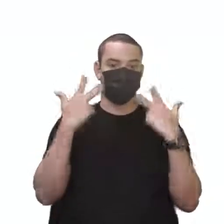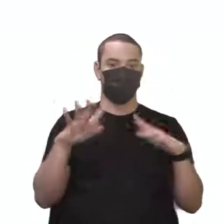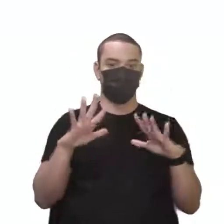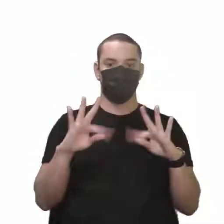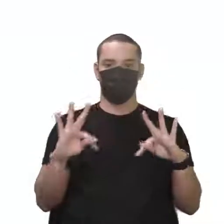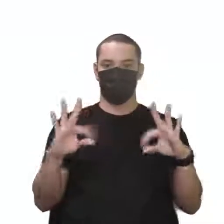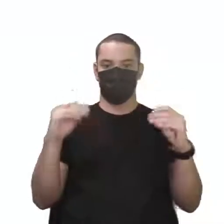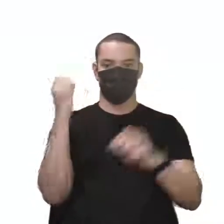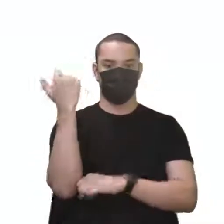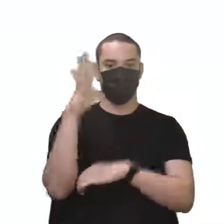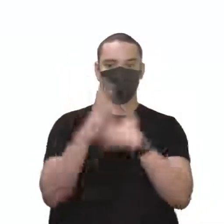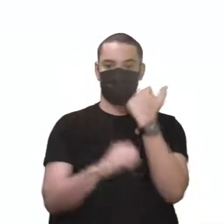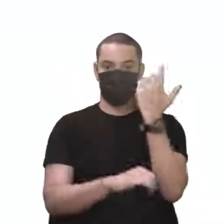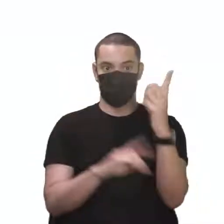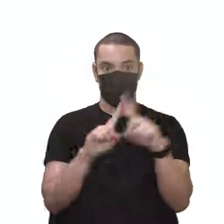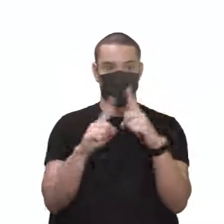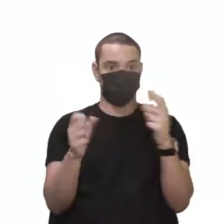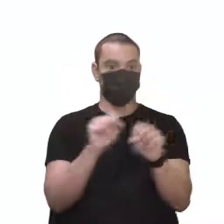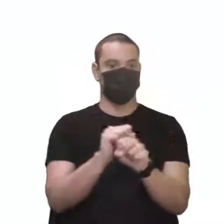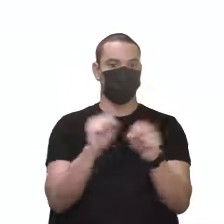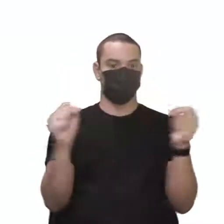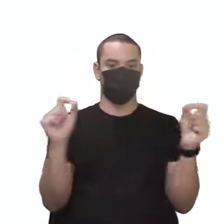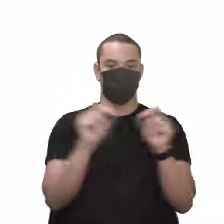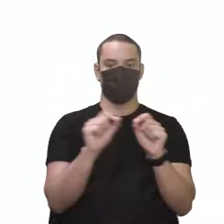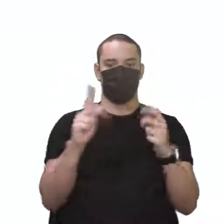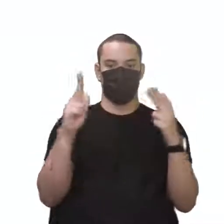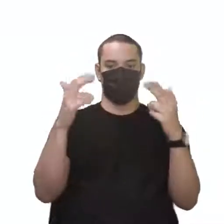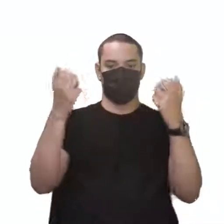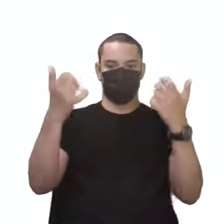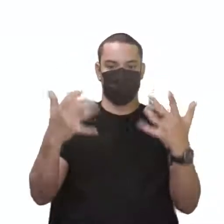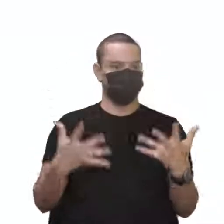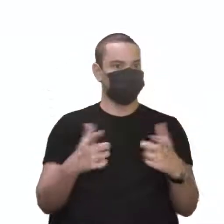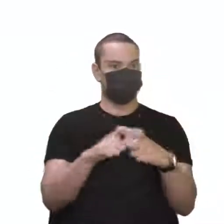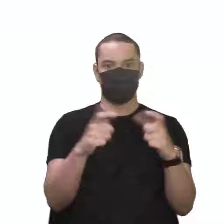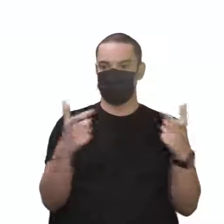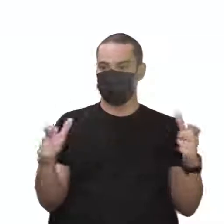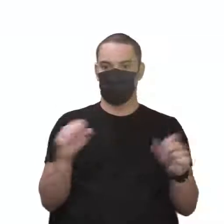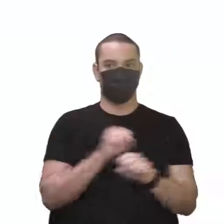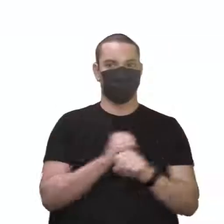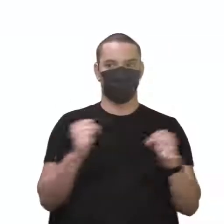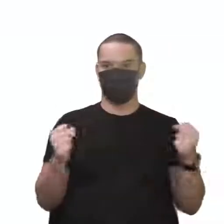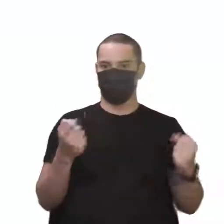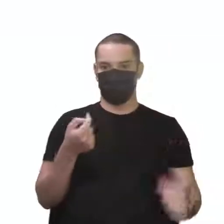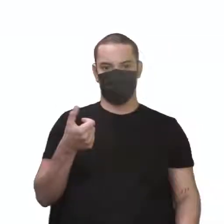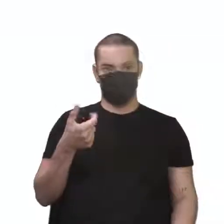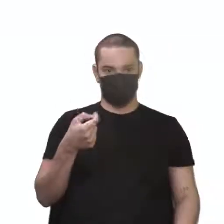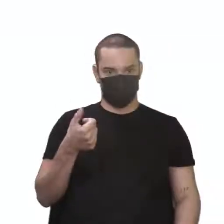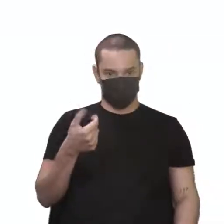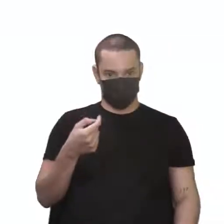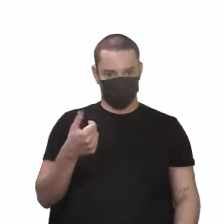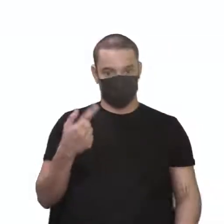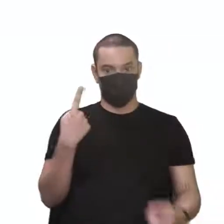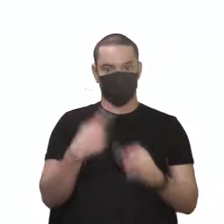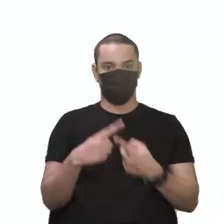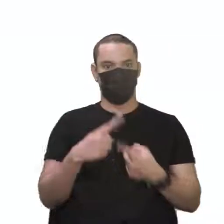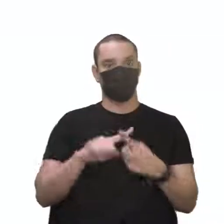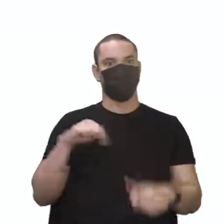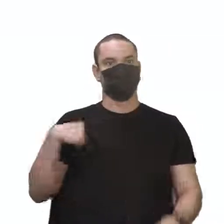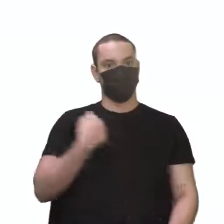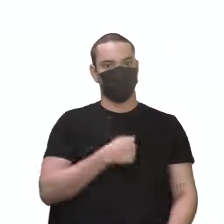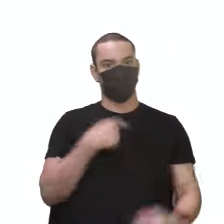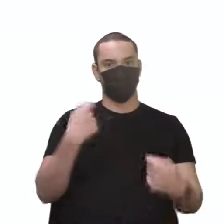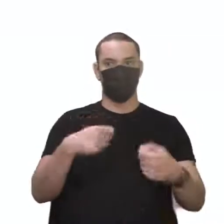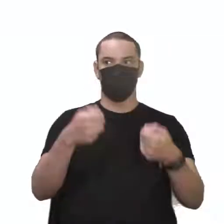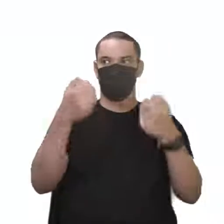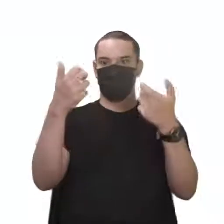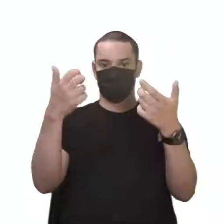em relação aos retrovírus, mas não são capazes, então, como a gente falou, de transportar esses genes de grandes dimensões, tá? A gente tem que reforçar uma coisa